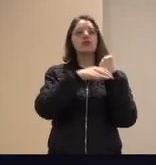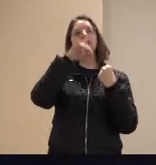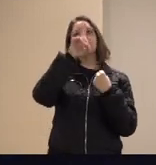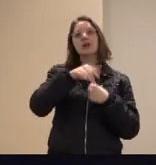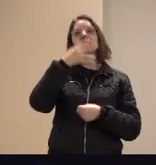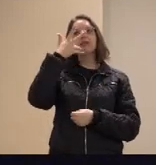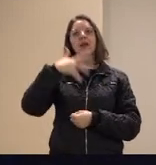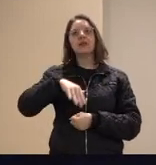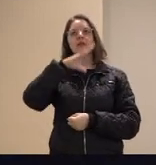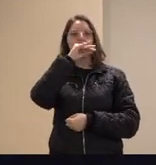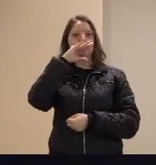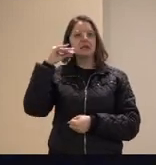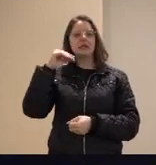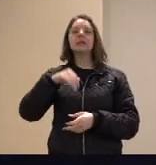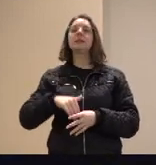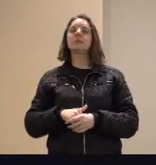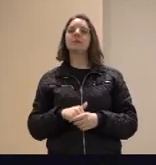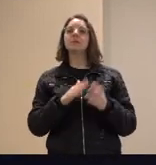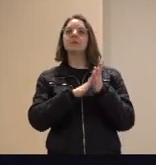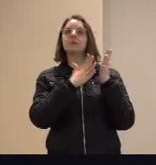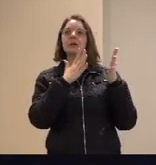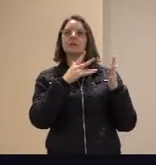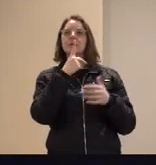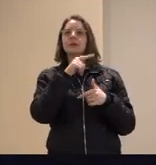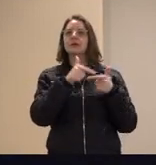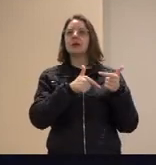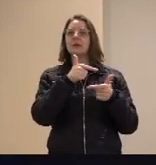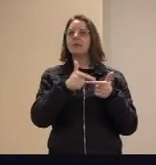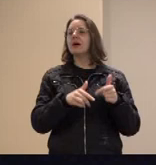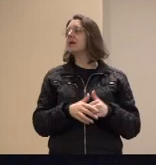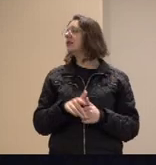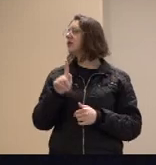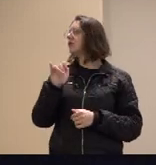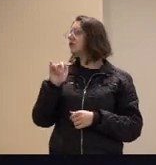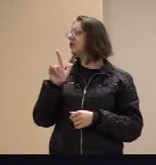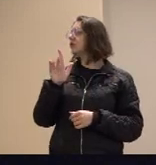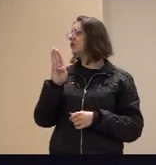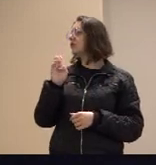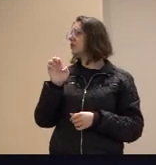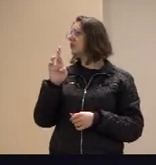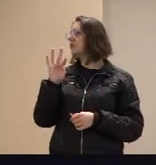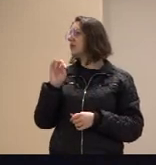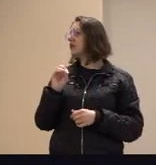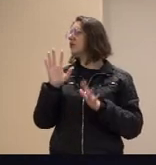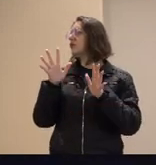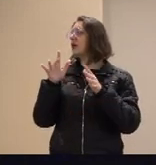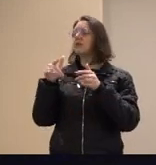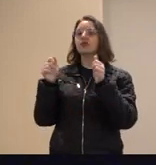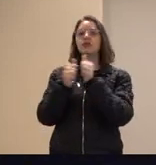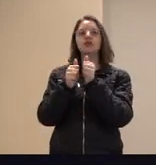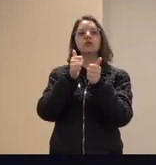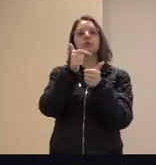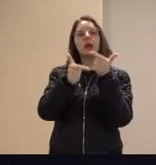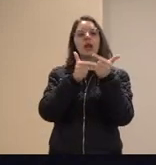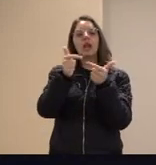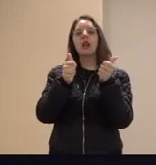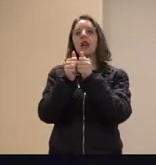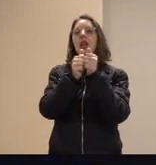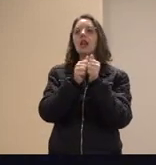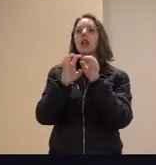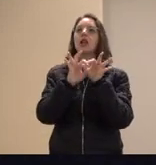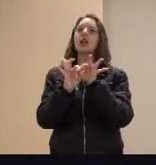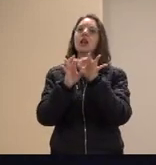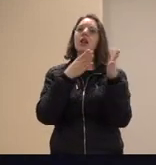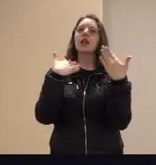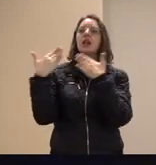e dos adolescentes. Parabéns pelo seu trabalho. Gilberto também, tivemos já várias conversas, muitos aprendizados